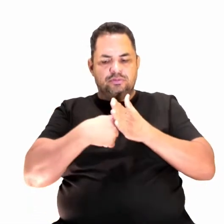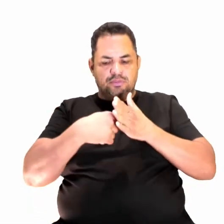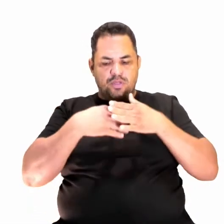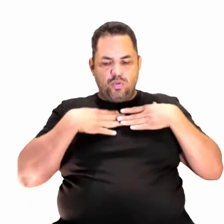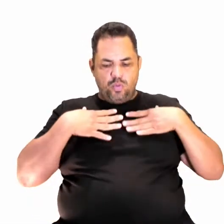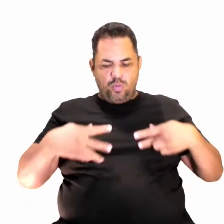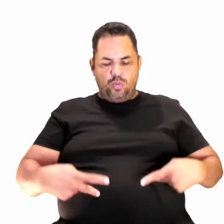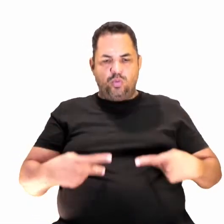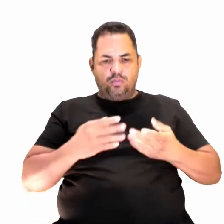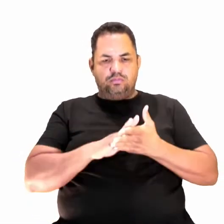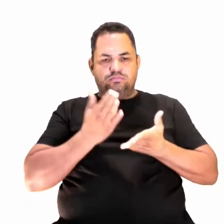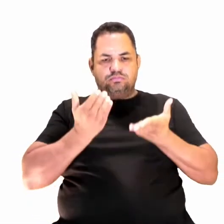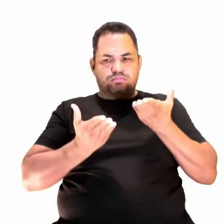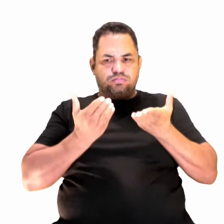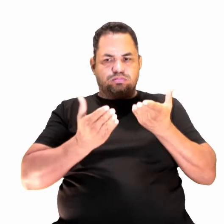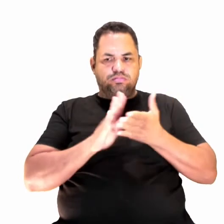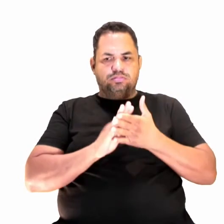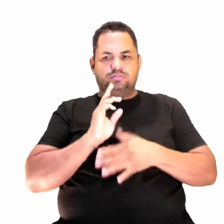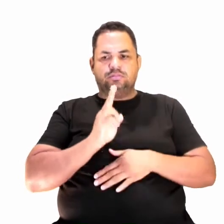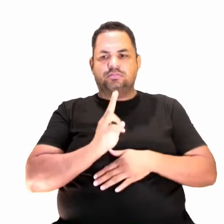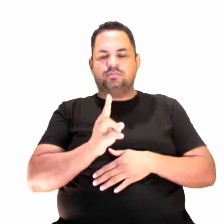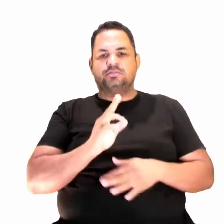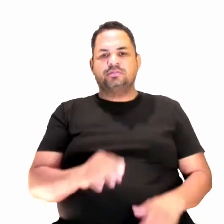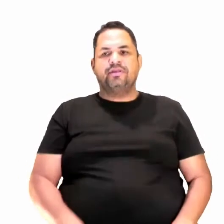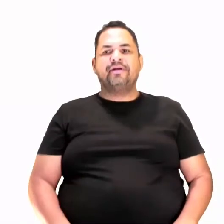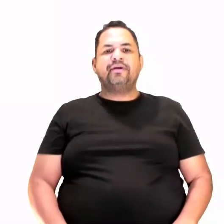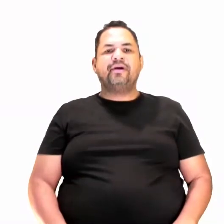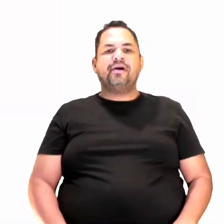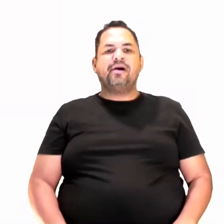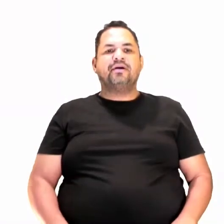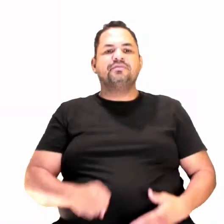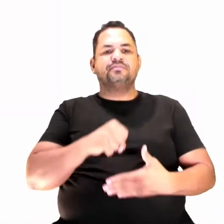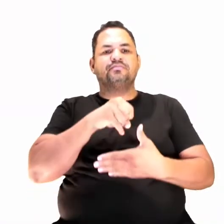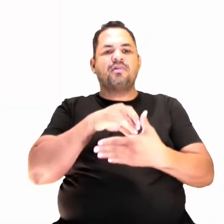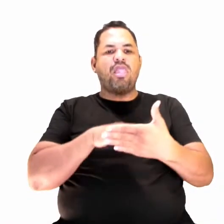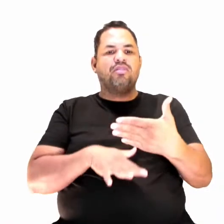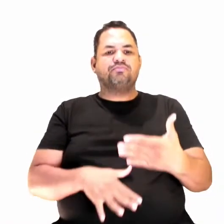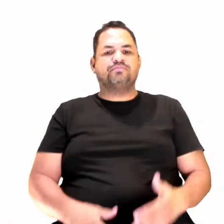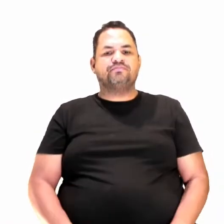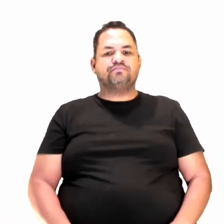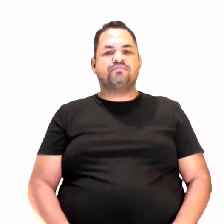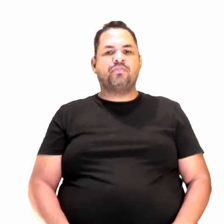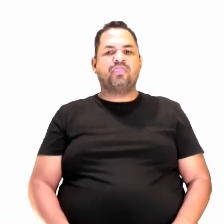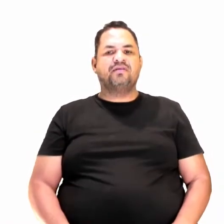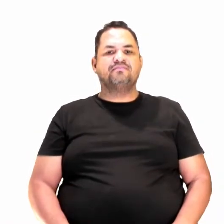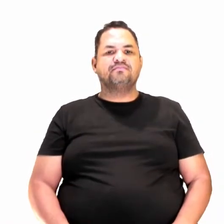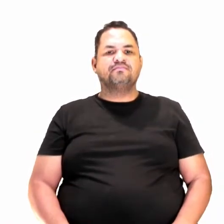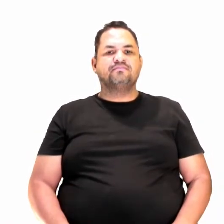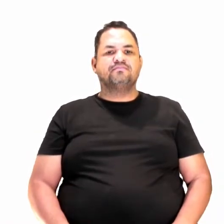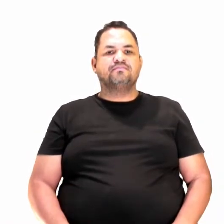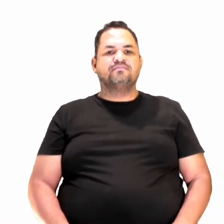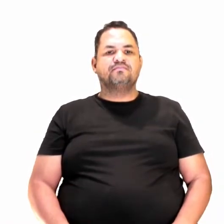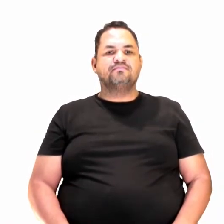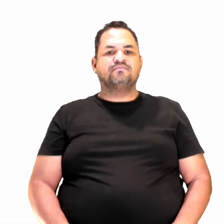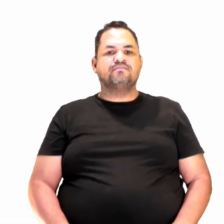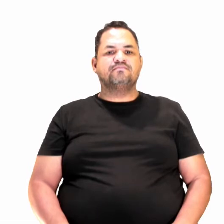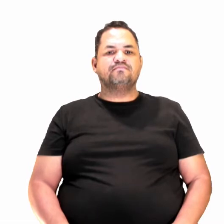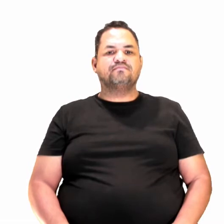pesar. De todas essas aqui, a alternativa que você deveria ter marcado, ainda assim, essa questão é uma questão que pode